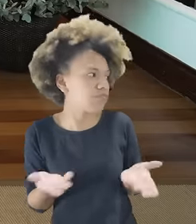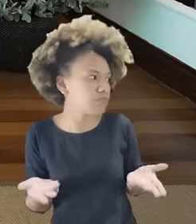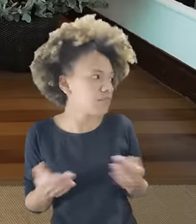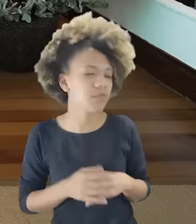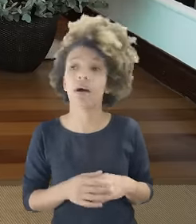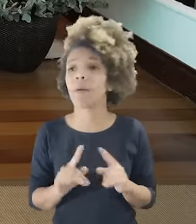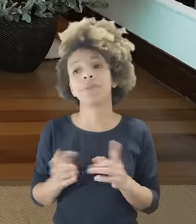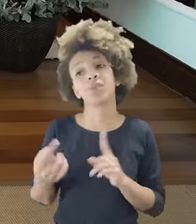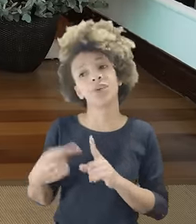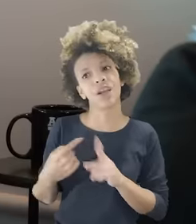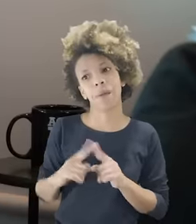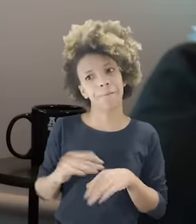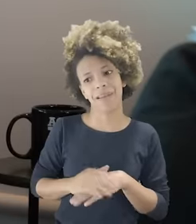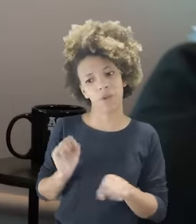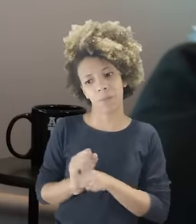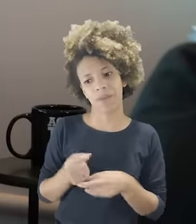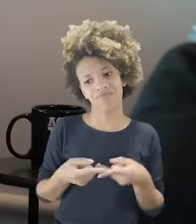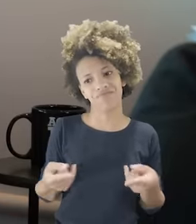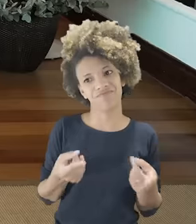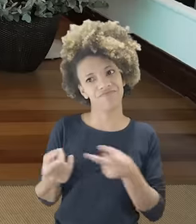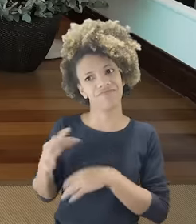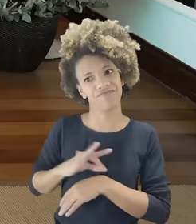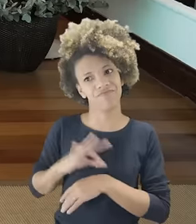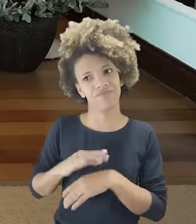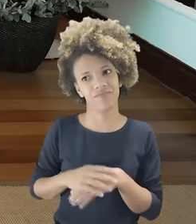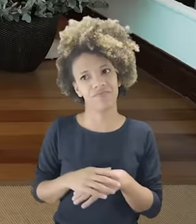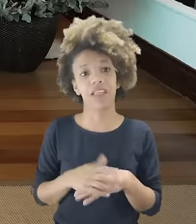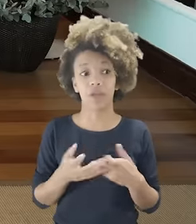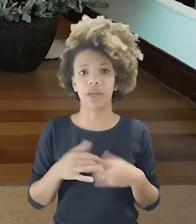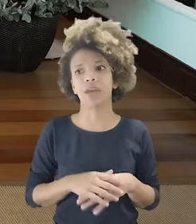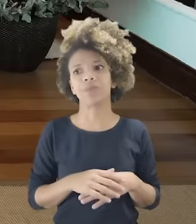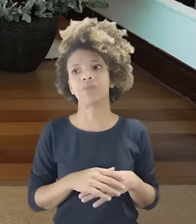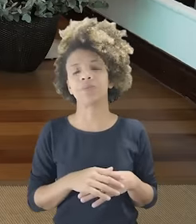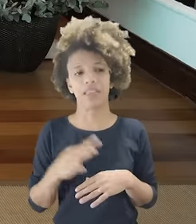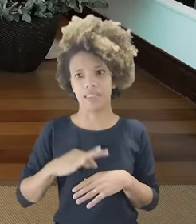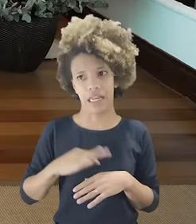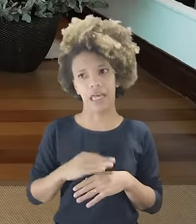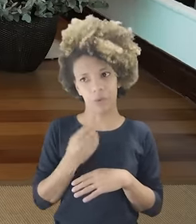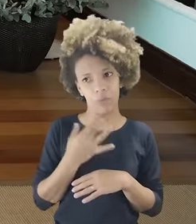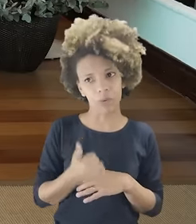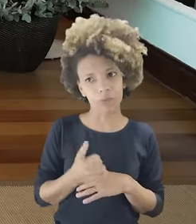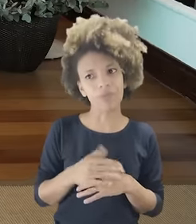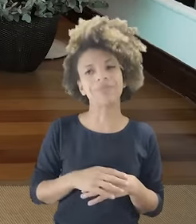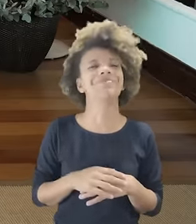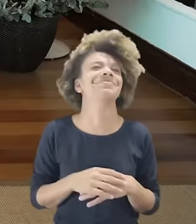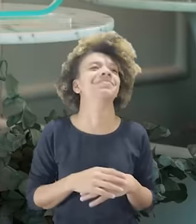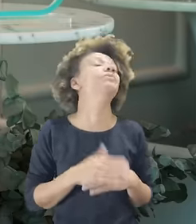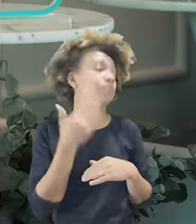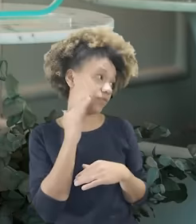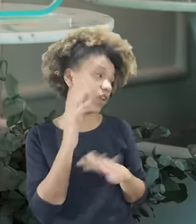cancelado ou não quer é mas eu quero ser cancelada mas não parar de vender ingresso pro show caprico entendeu então tem essa coisa